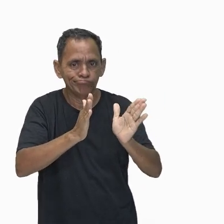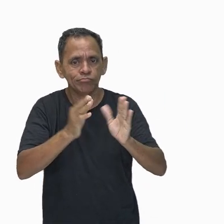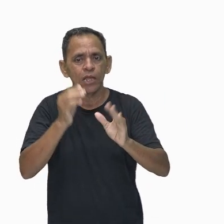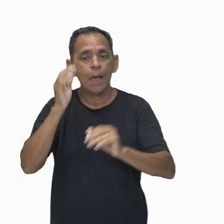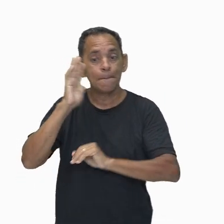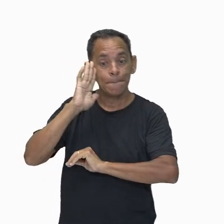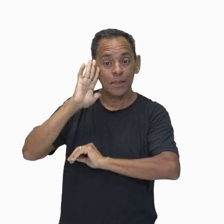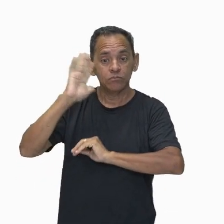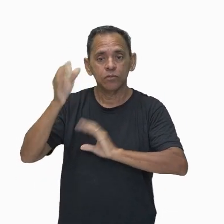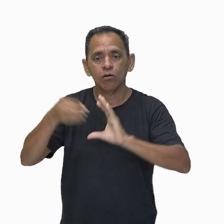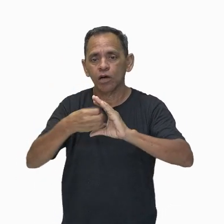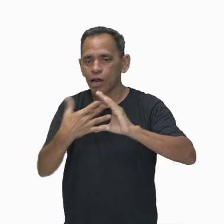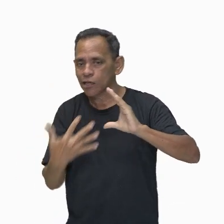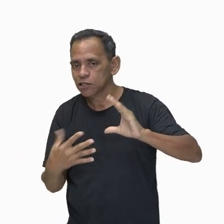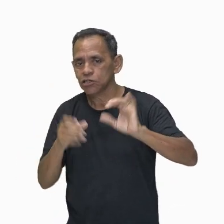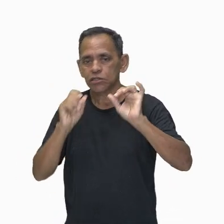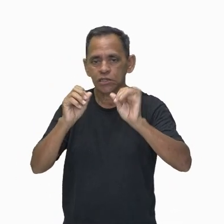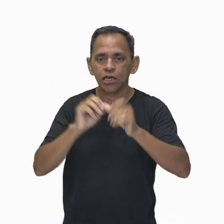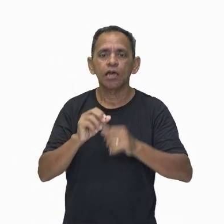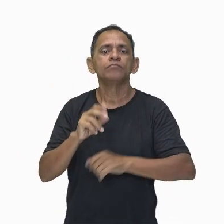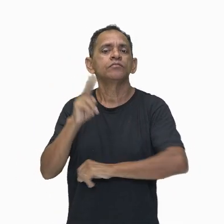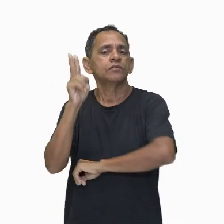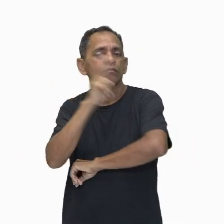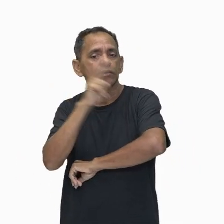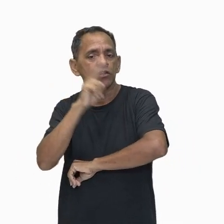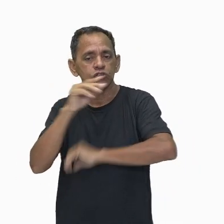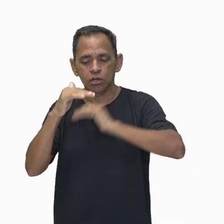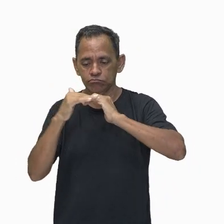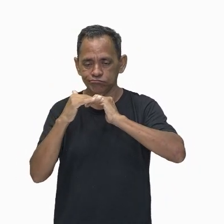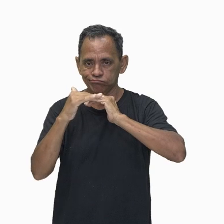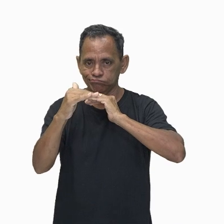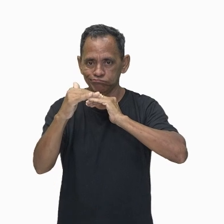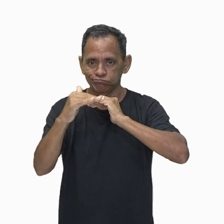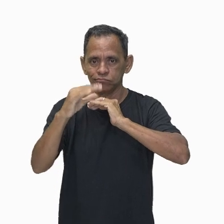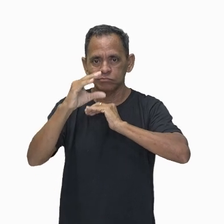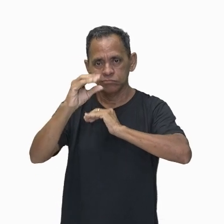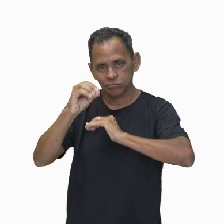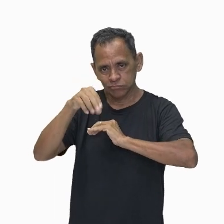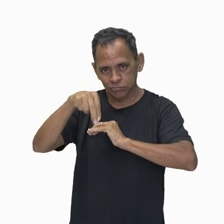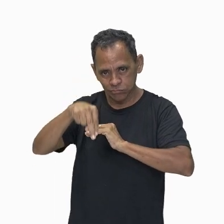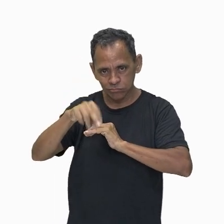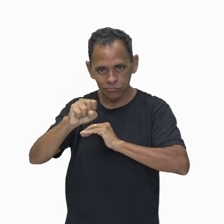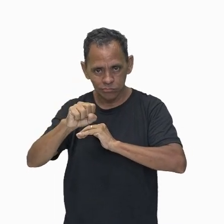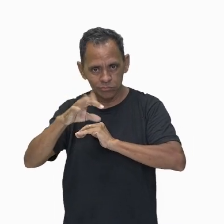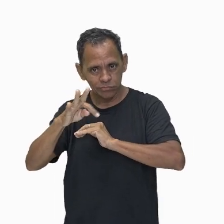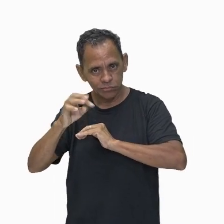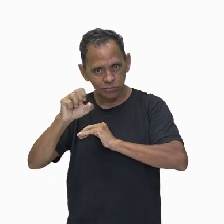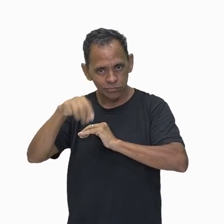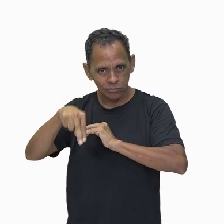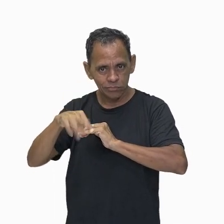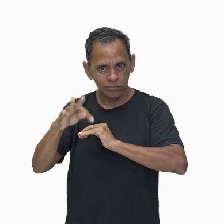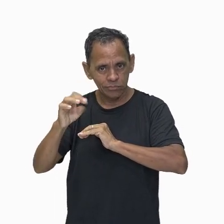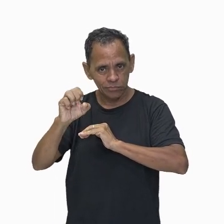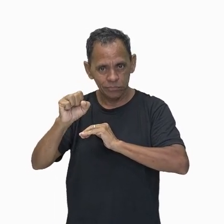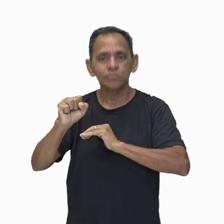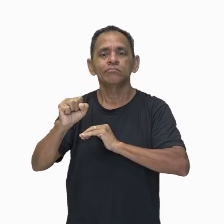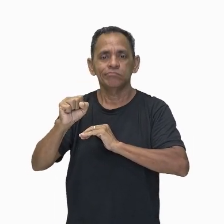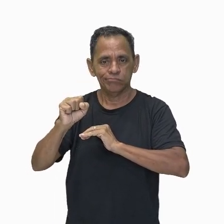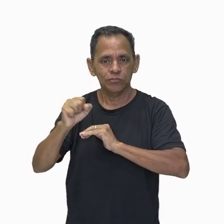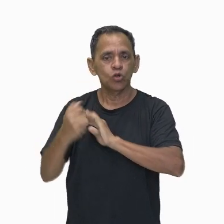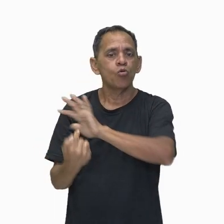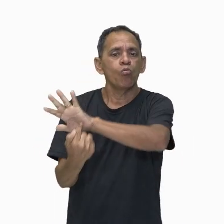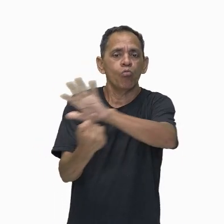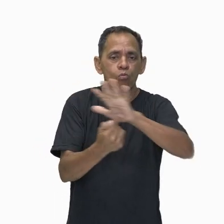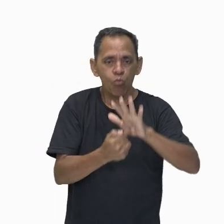movimento uniforme é a velocidade ser constante, gente. Quando um automóvel descreve um movimento uniforme, ele